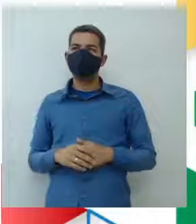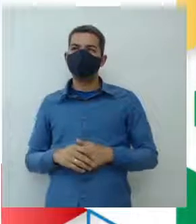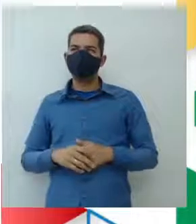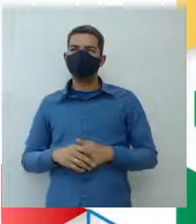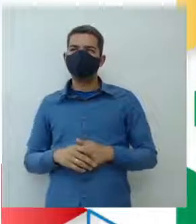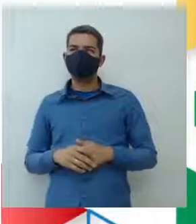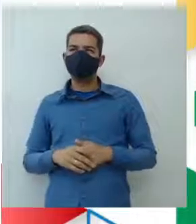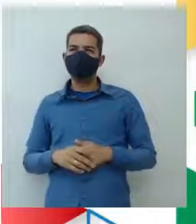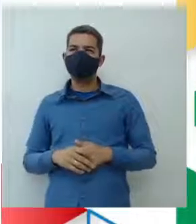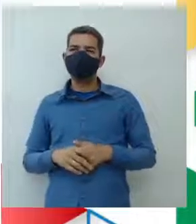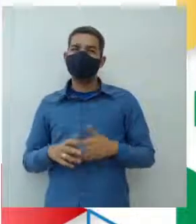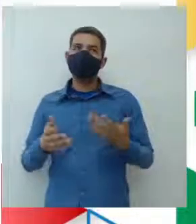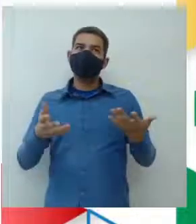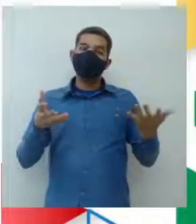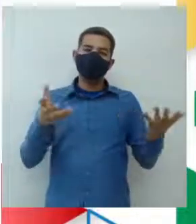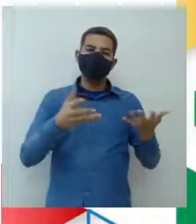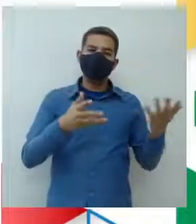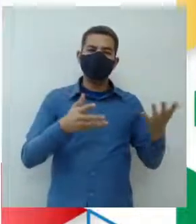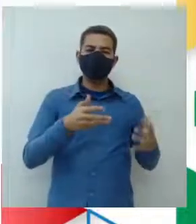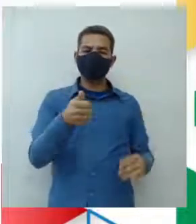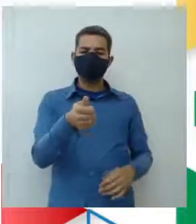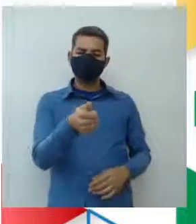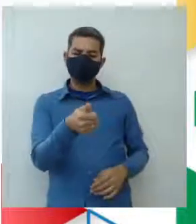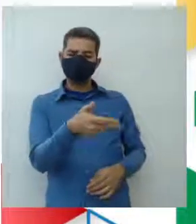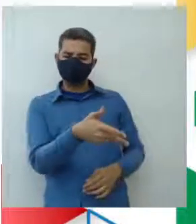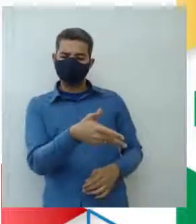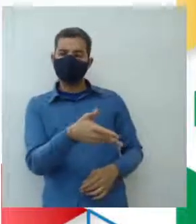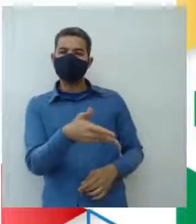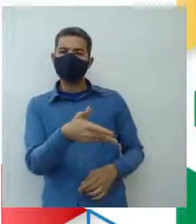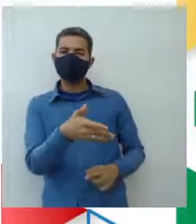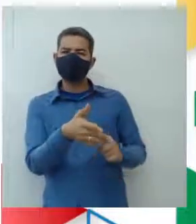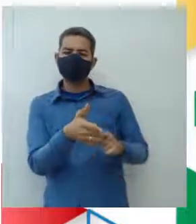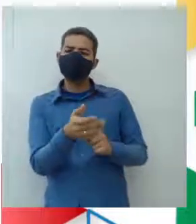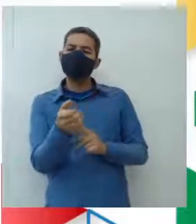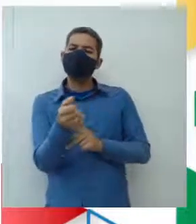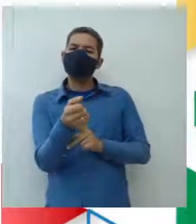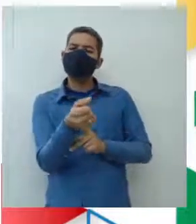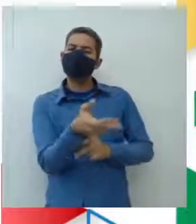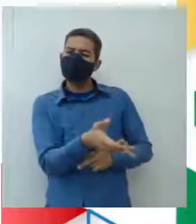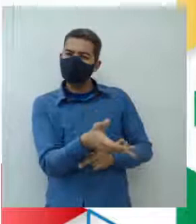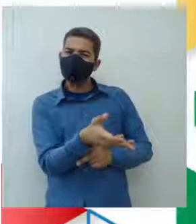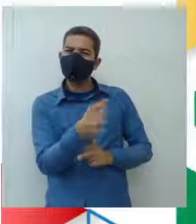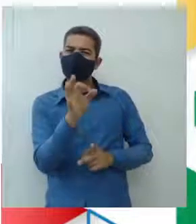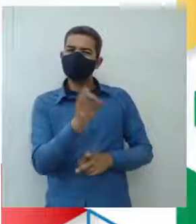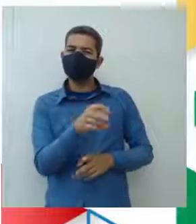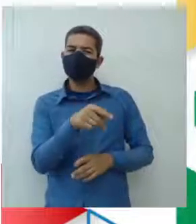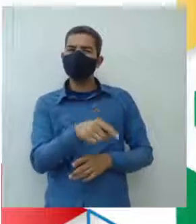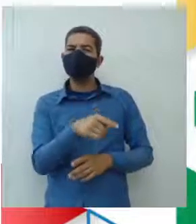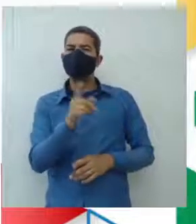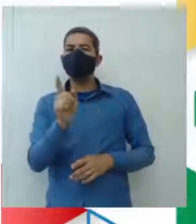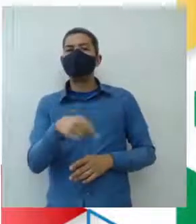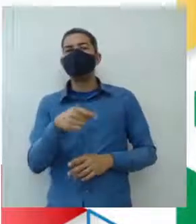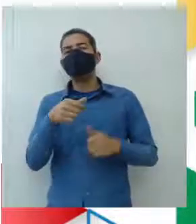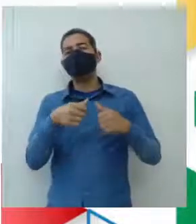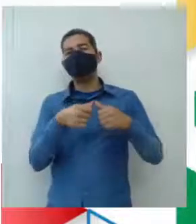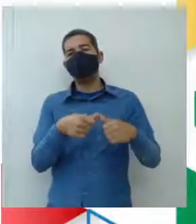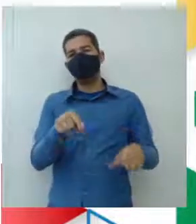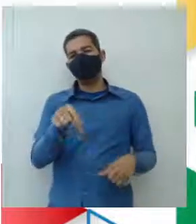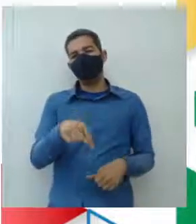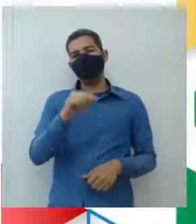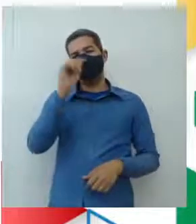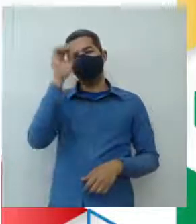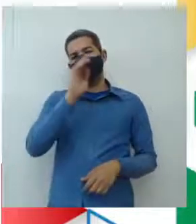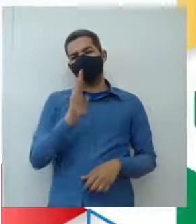não presta, vamos dizer assim, entre aspas, né, a pior parte, né, da parcela dos alimentos, ela fica para dentro do nosso